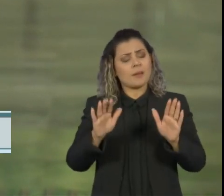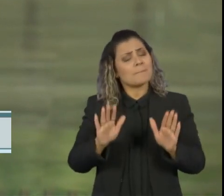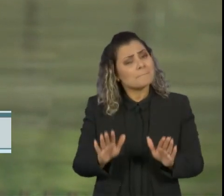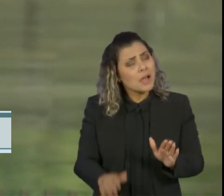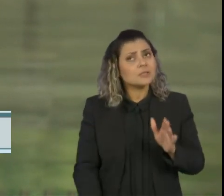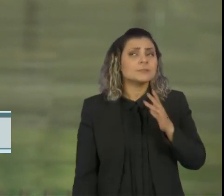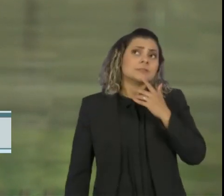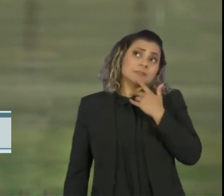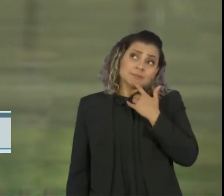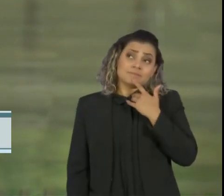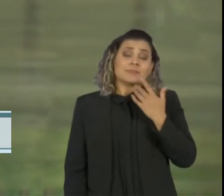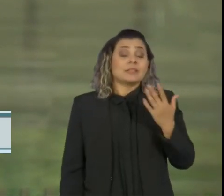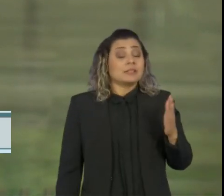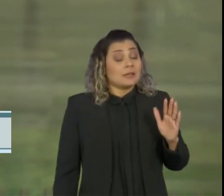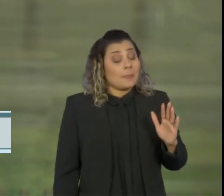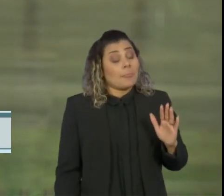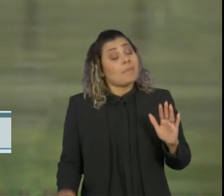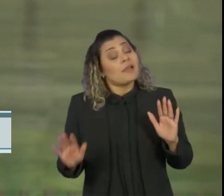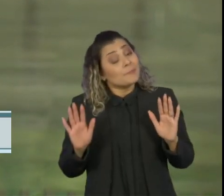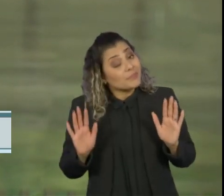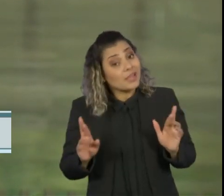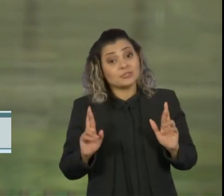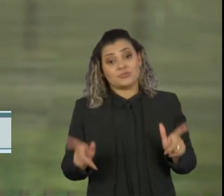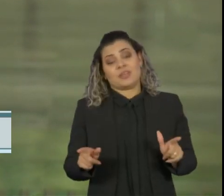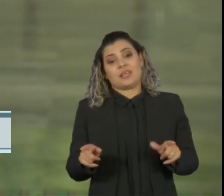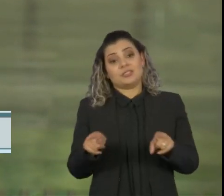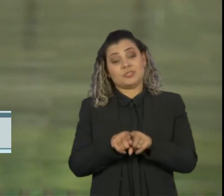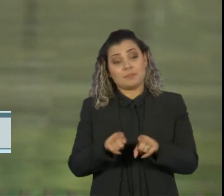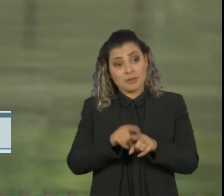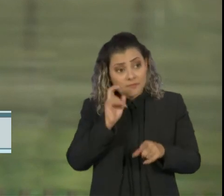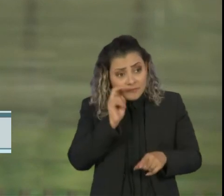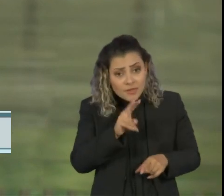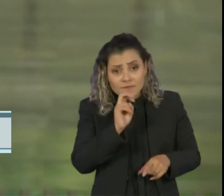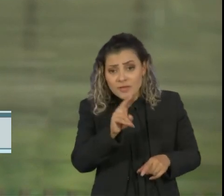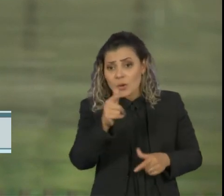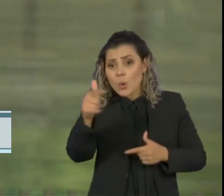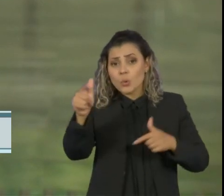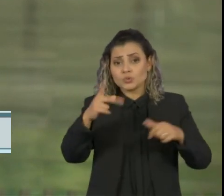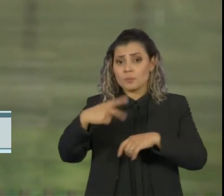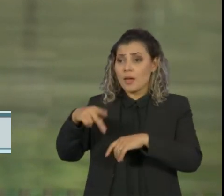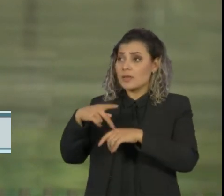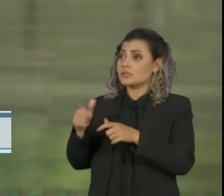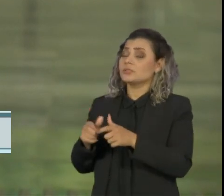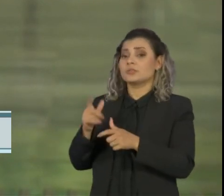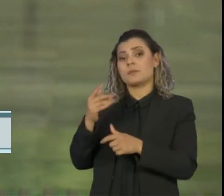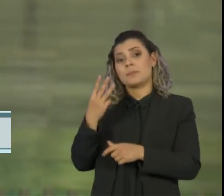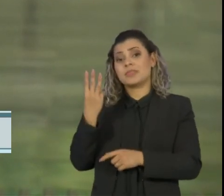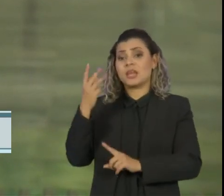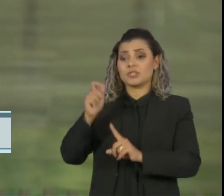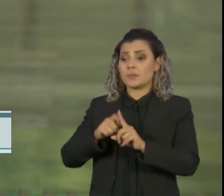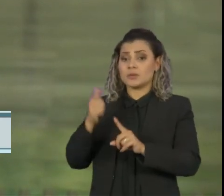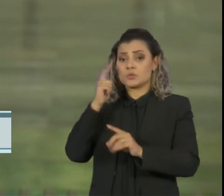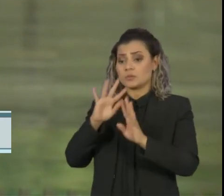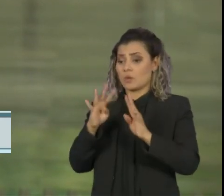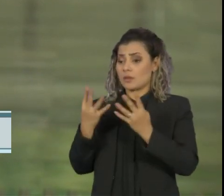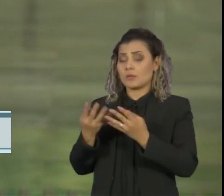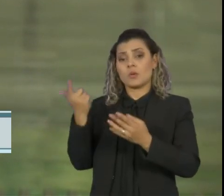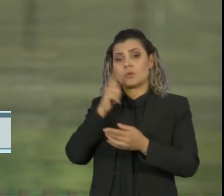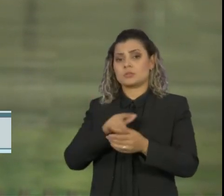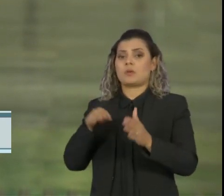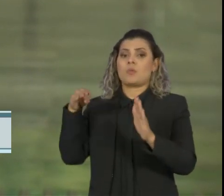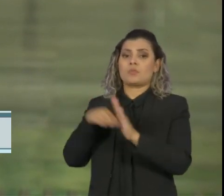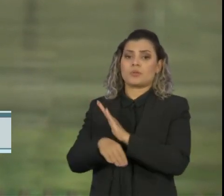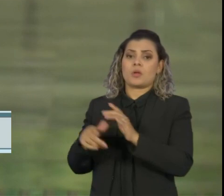pouco diferente da curva que vem sendo registrada em diversos outros países que com 3 meses de quarentena já tinham uma curva